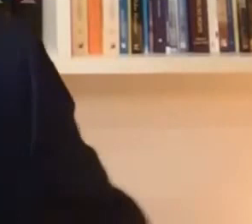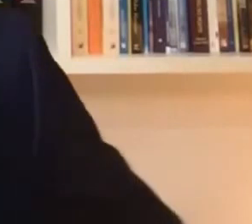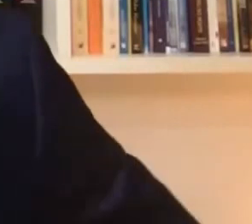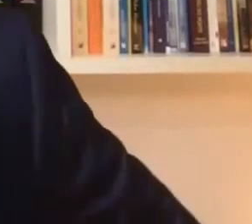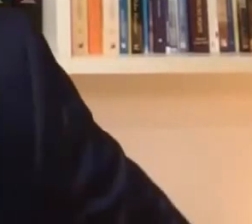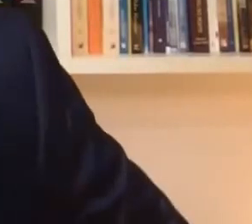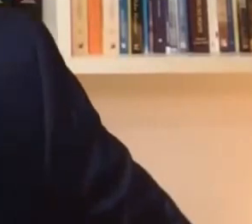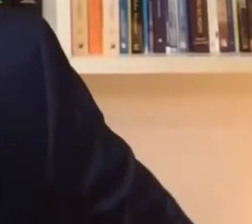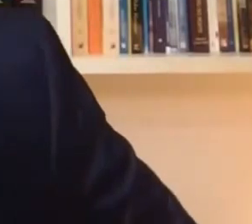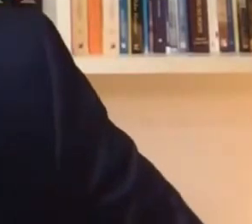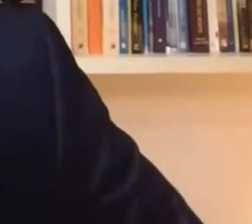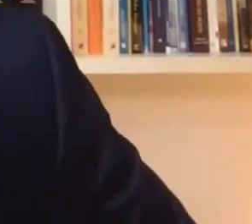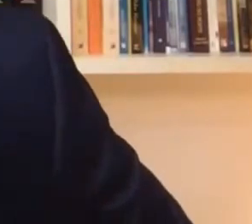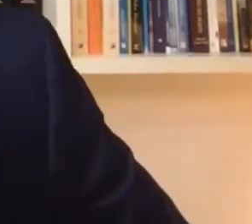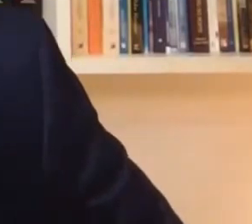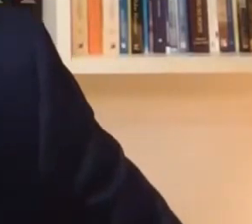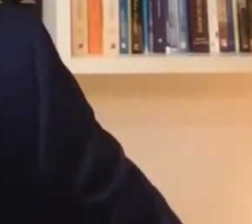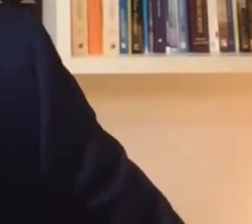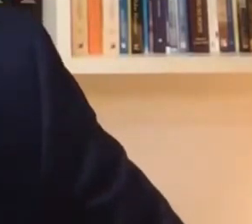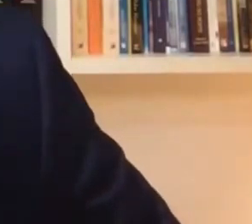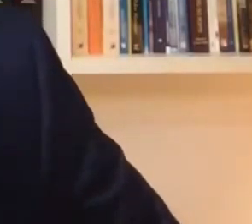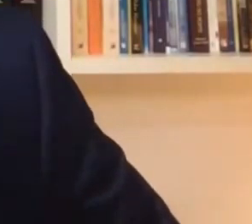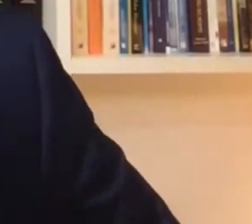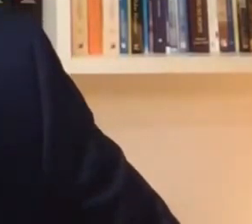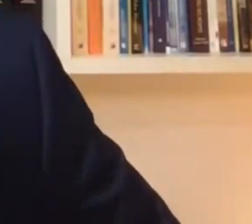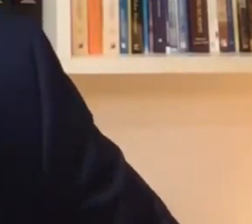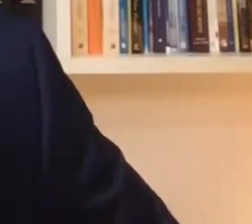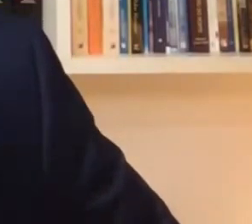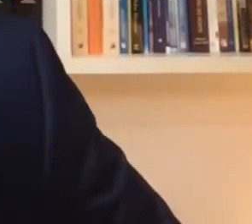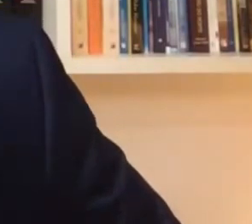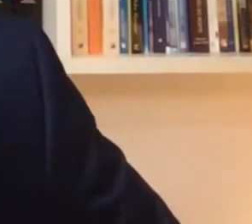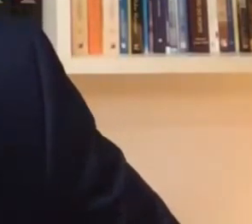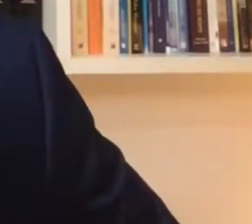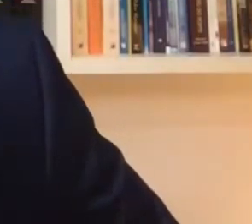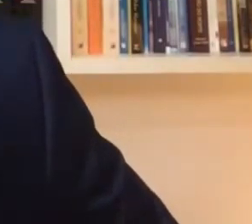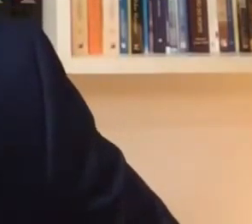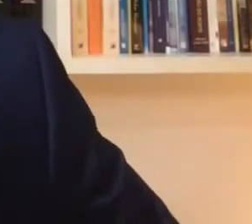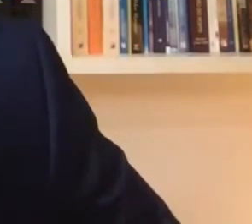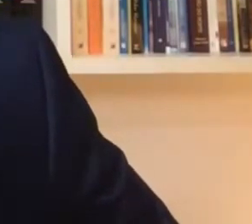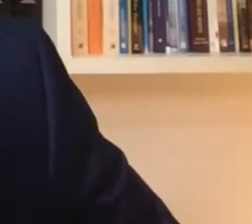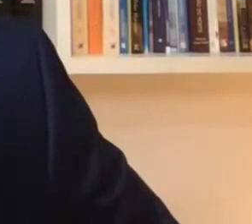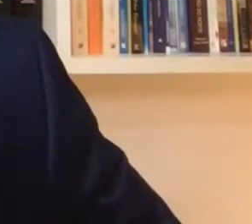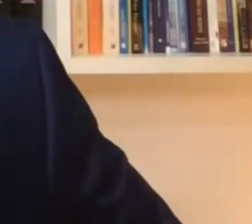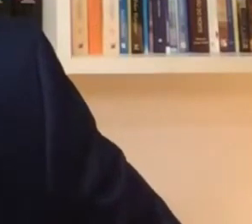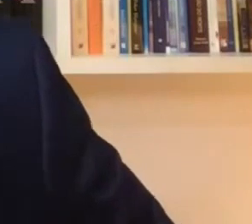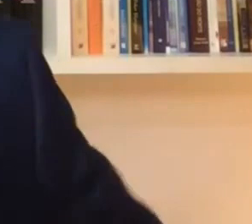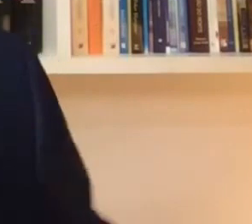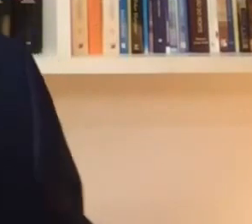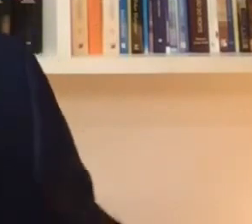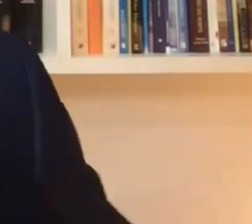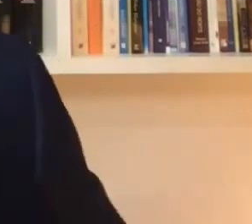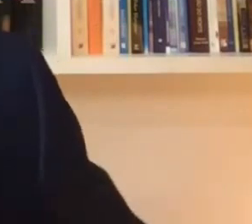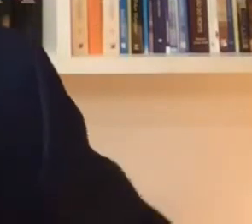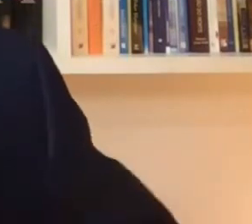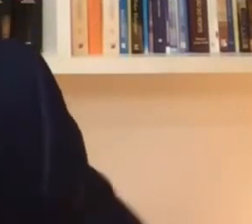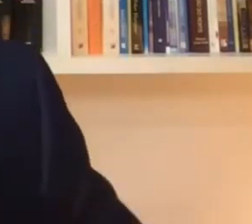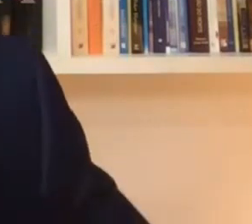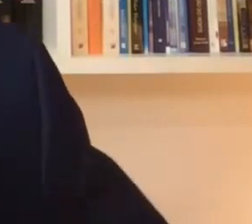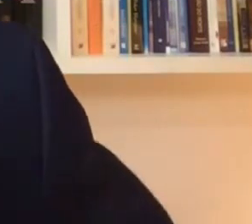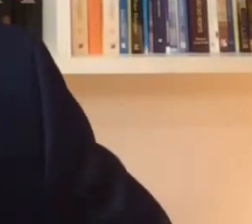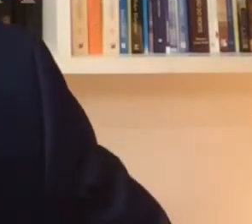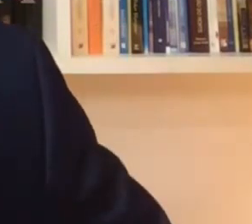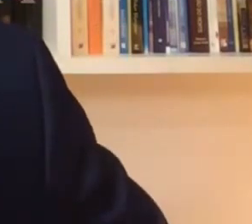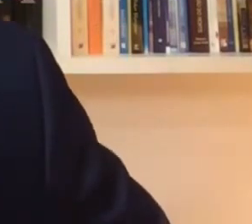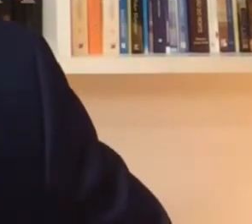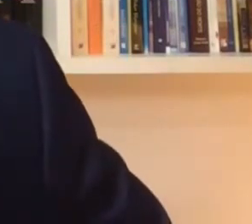o Amém que maravilha não é Deus seja louvado por essa mensagem da sua palavra essa mensagem